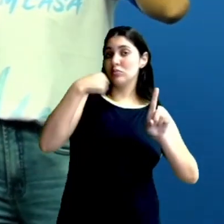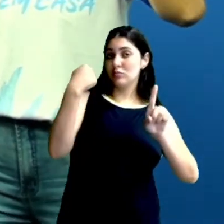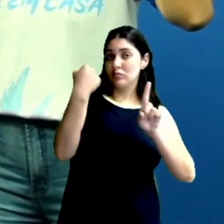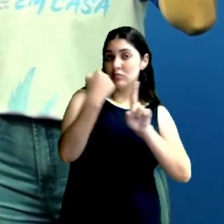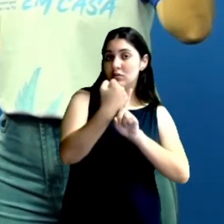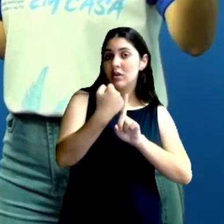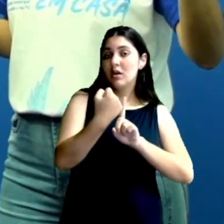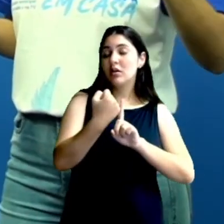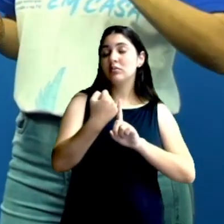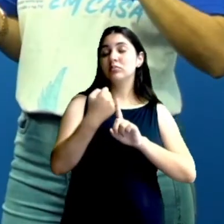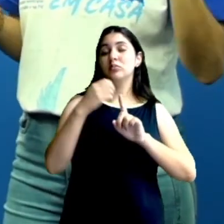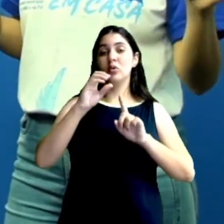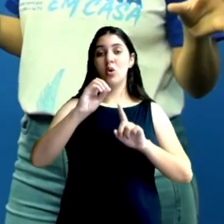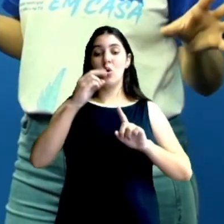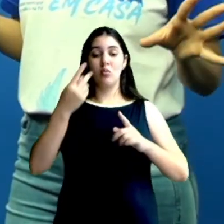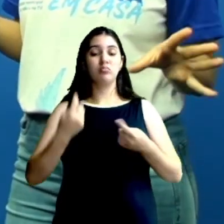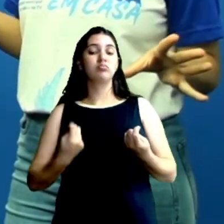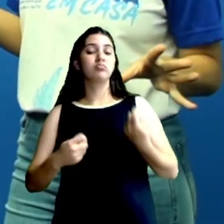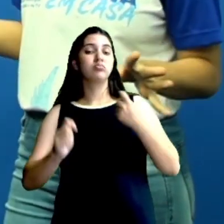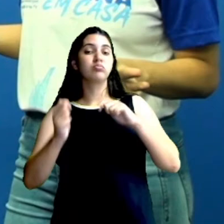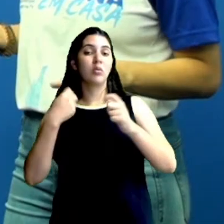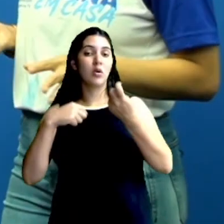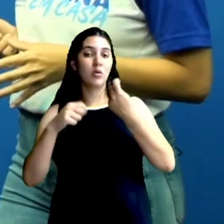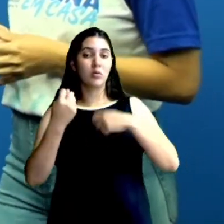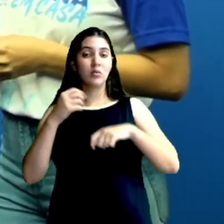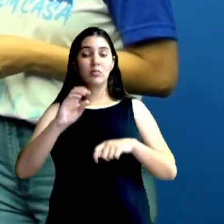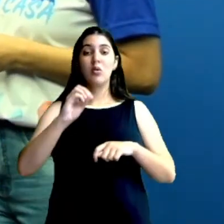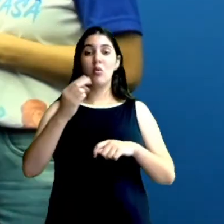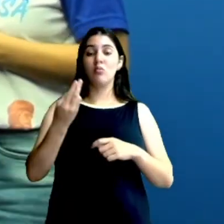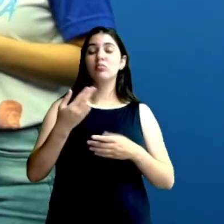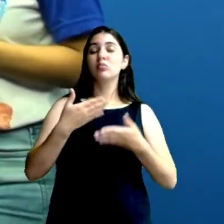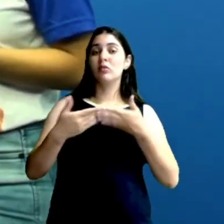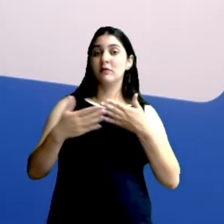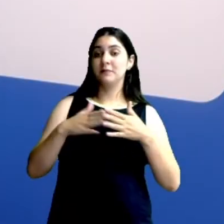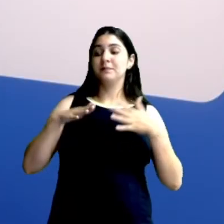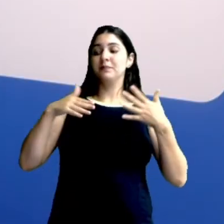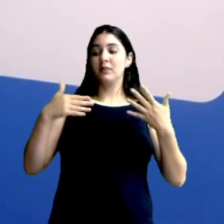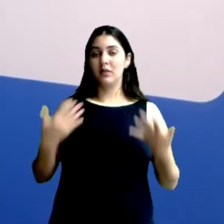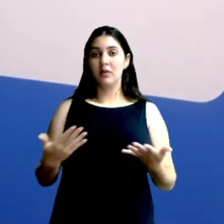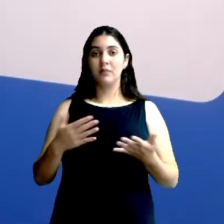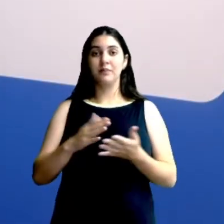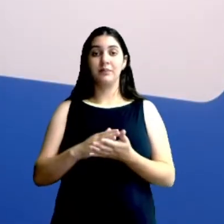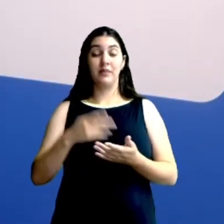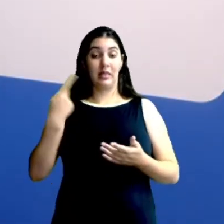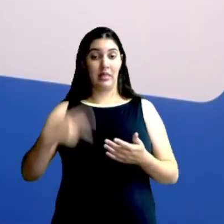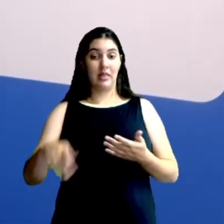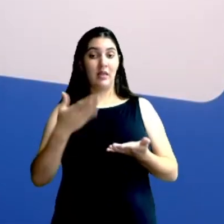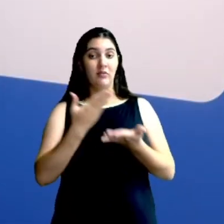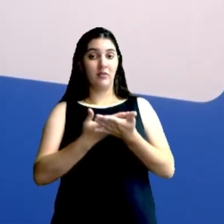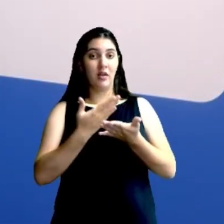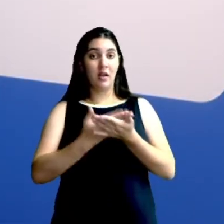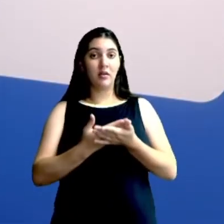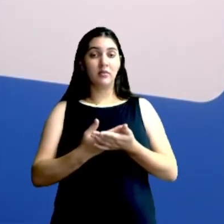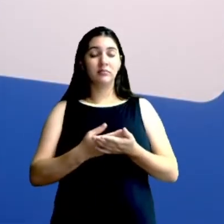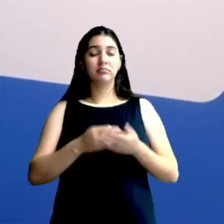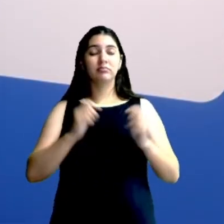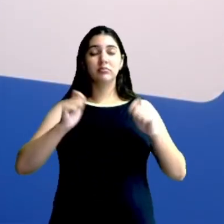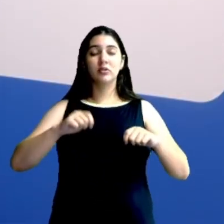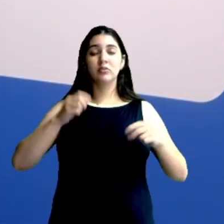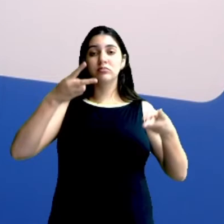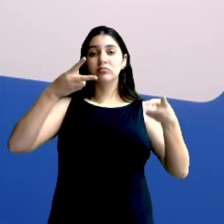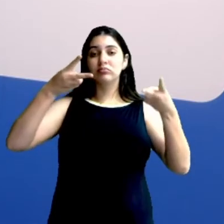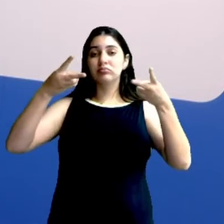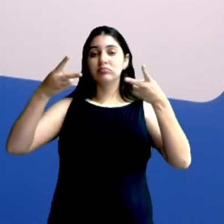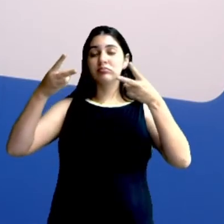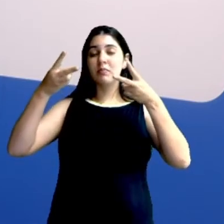vista econômico, seja no ponto de vista qual for. Então, pessoal, nesta aula a gente pode ver um